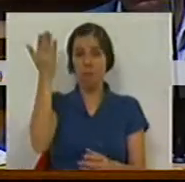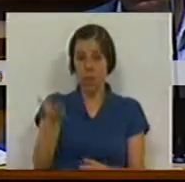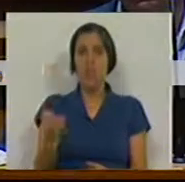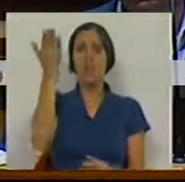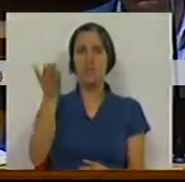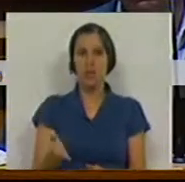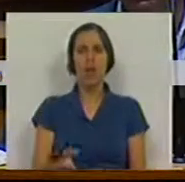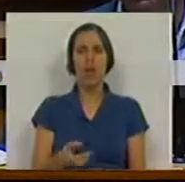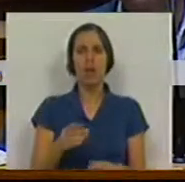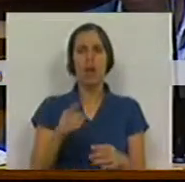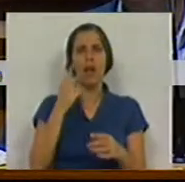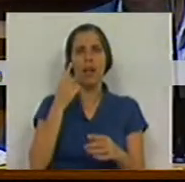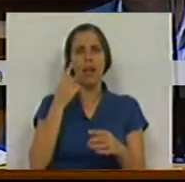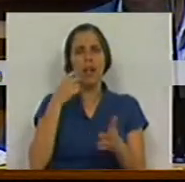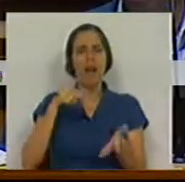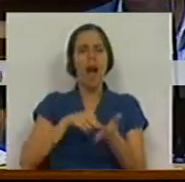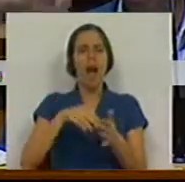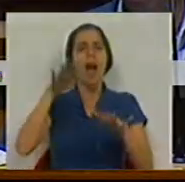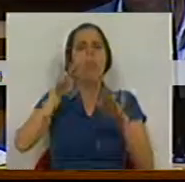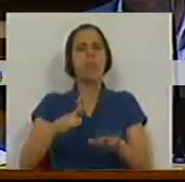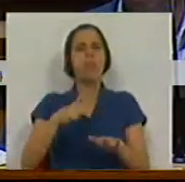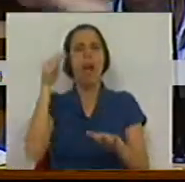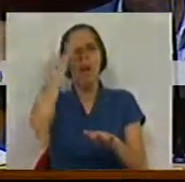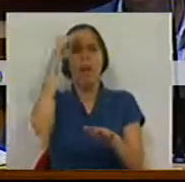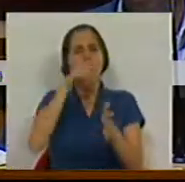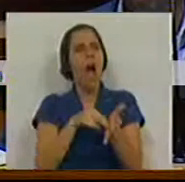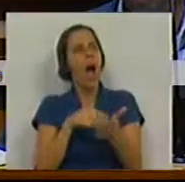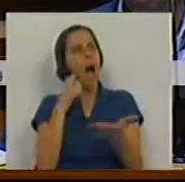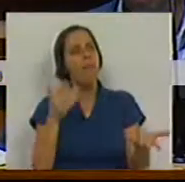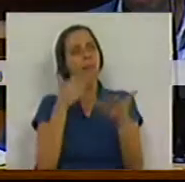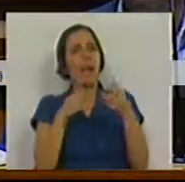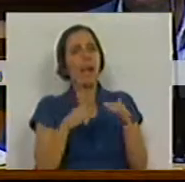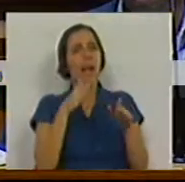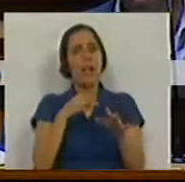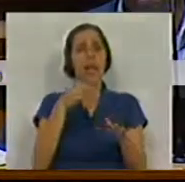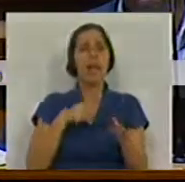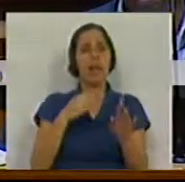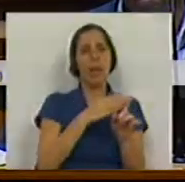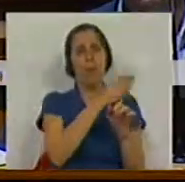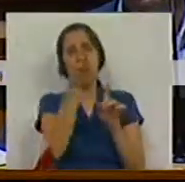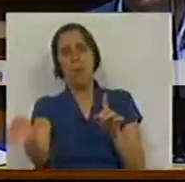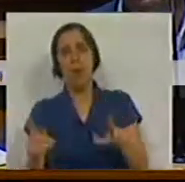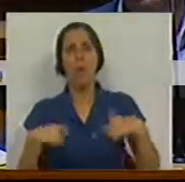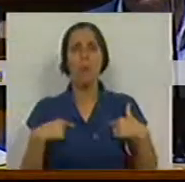Excelência, é numa piadeira ver o comboio passar, até que o PSD de facto descarrile completamente o seu próprio comboio.